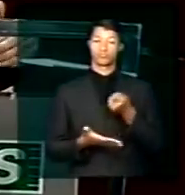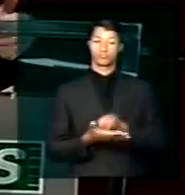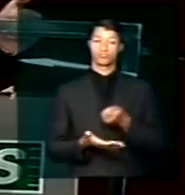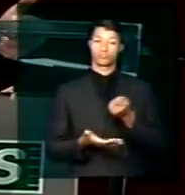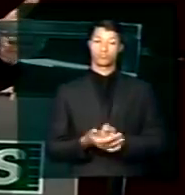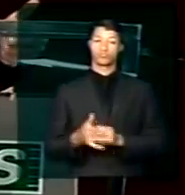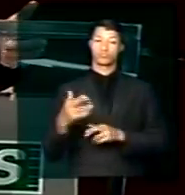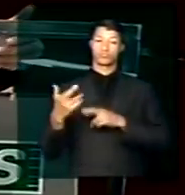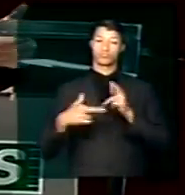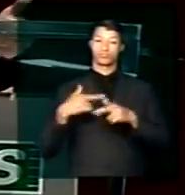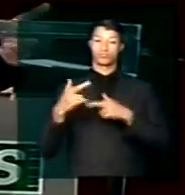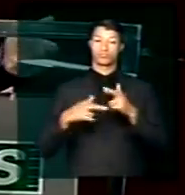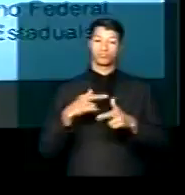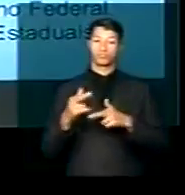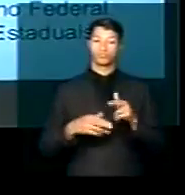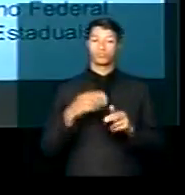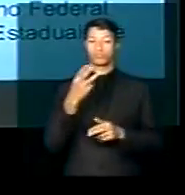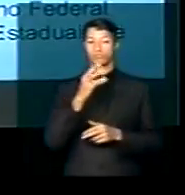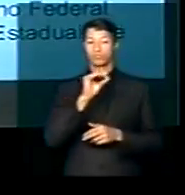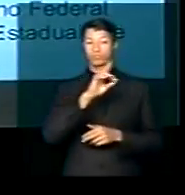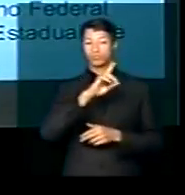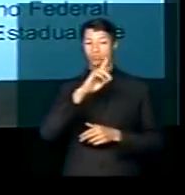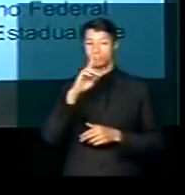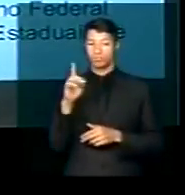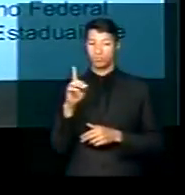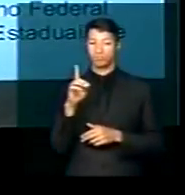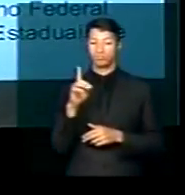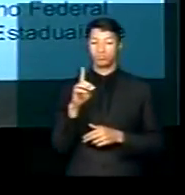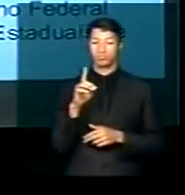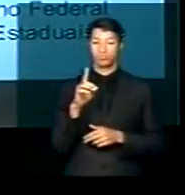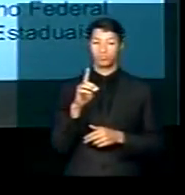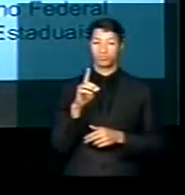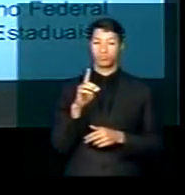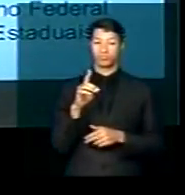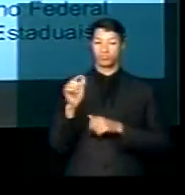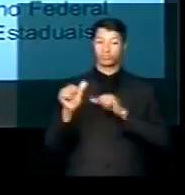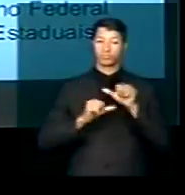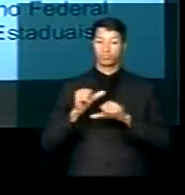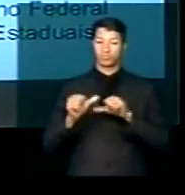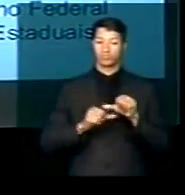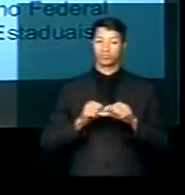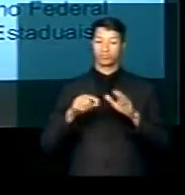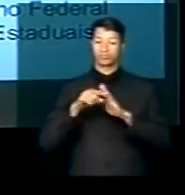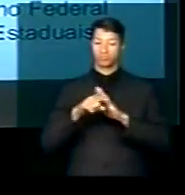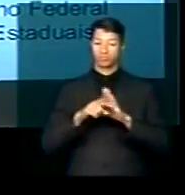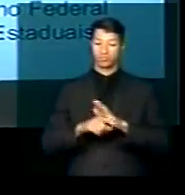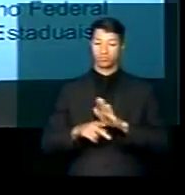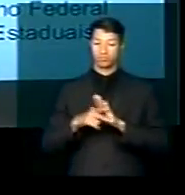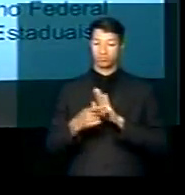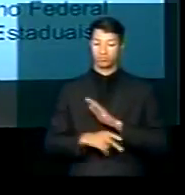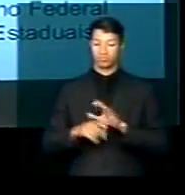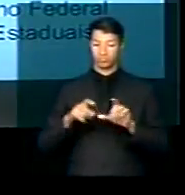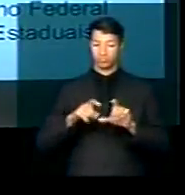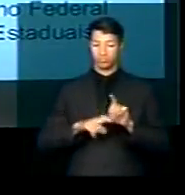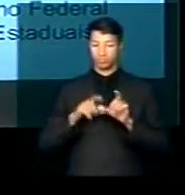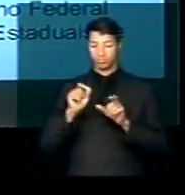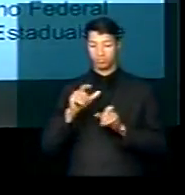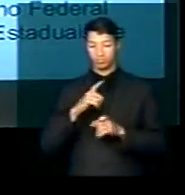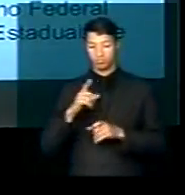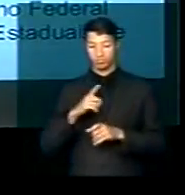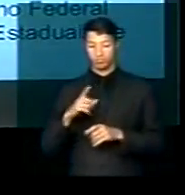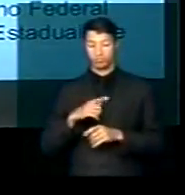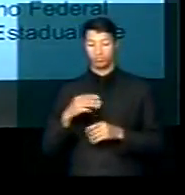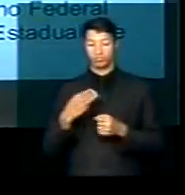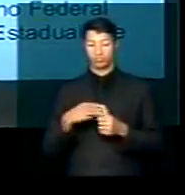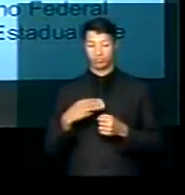a regulamentar em 30 dias a mudança da indexação das dívidas que ela tem,